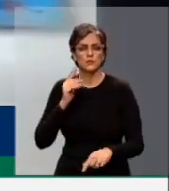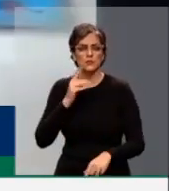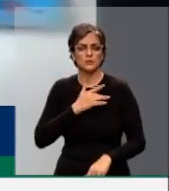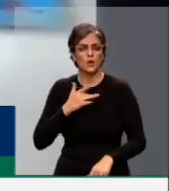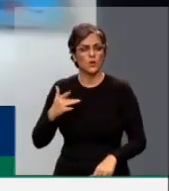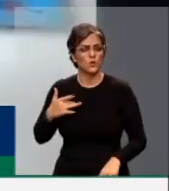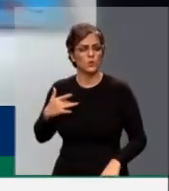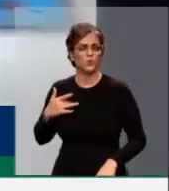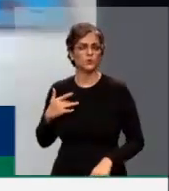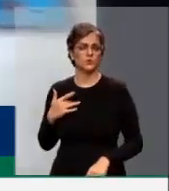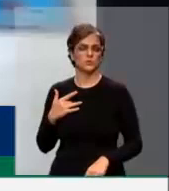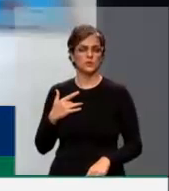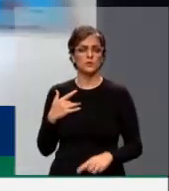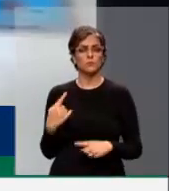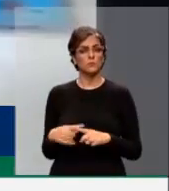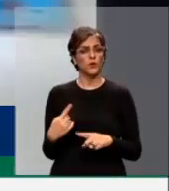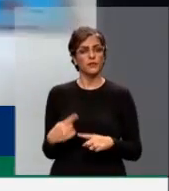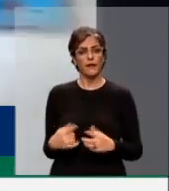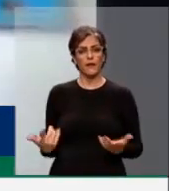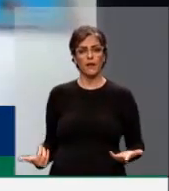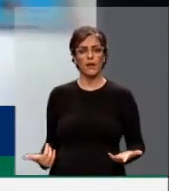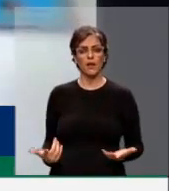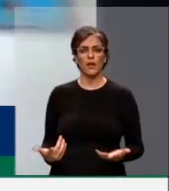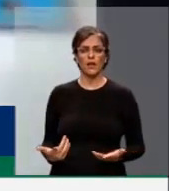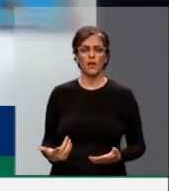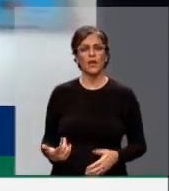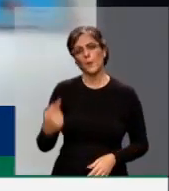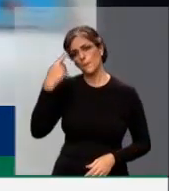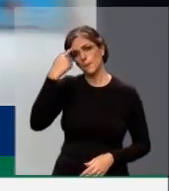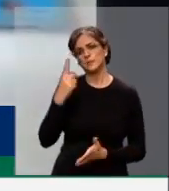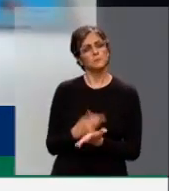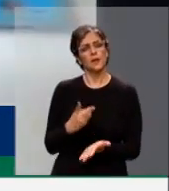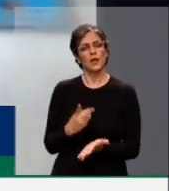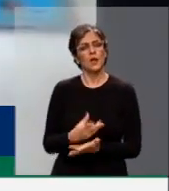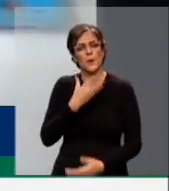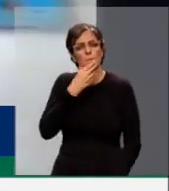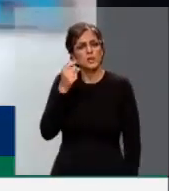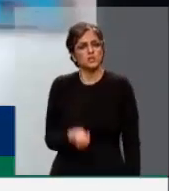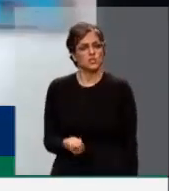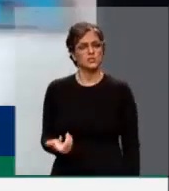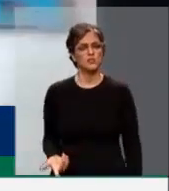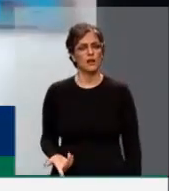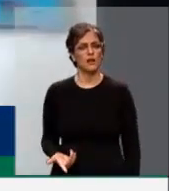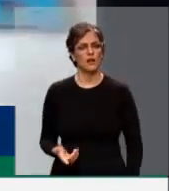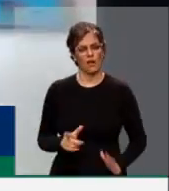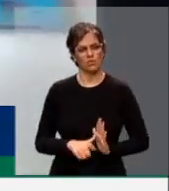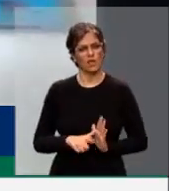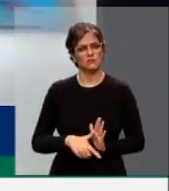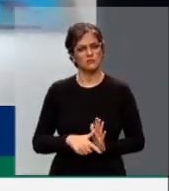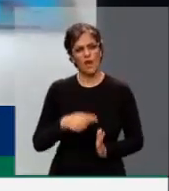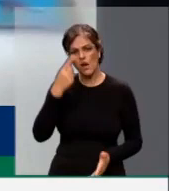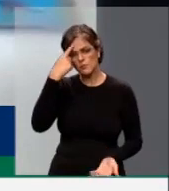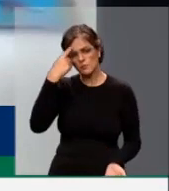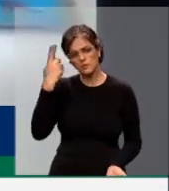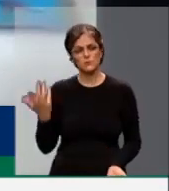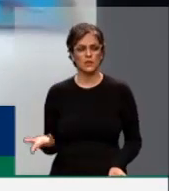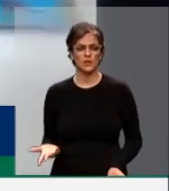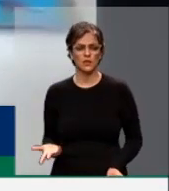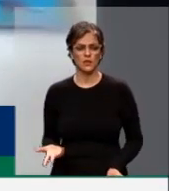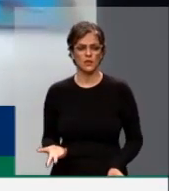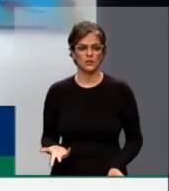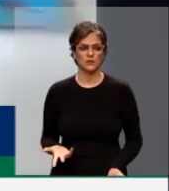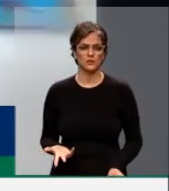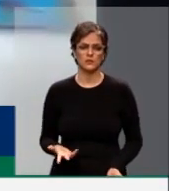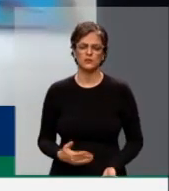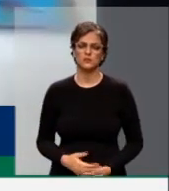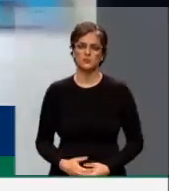principalmente, calcado nesse modelo, né, machista, né, que é atrasado, entendeu, e que,